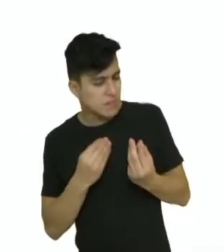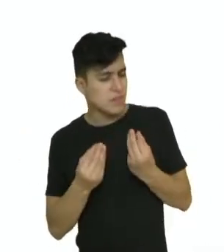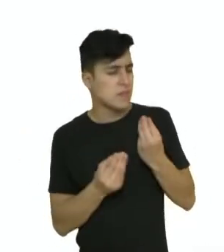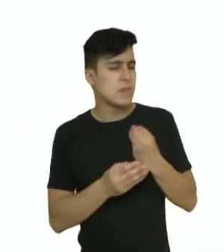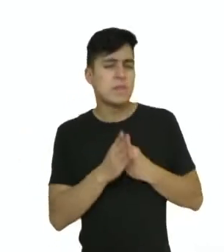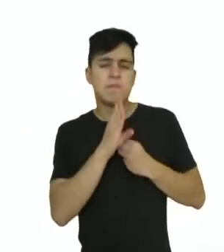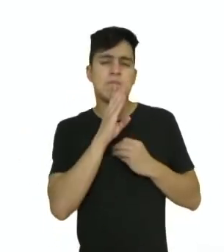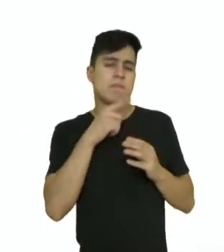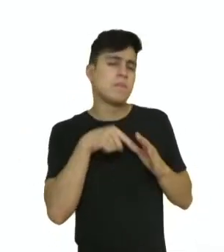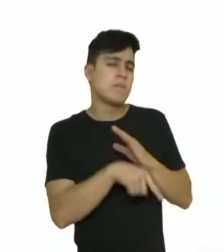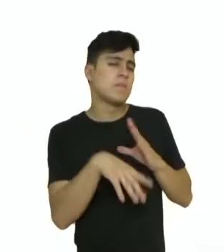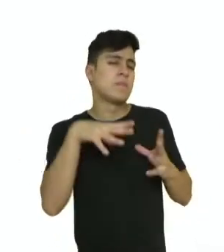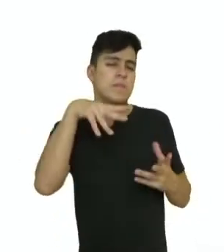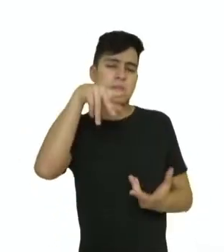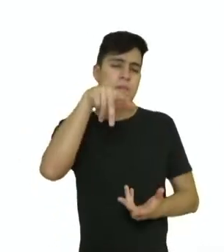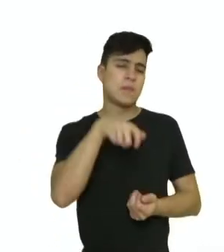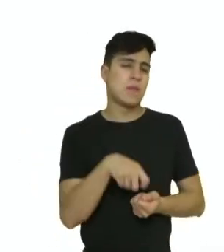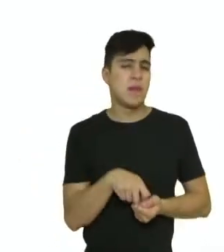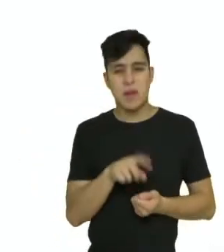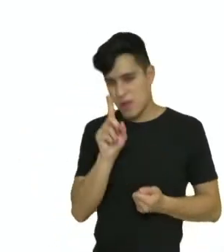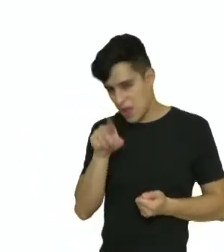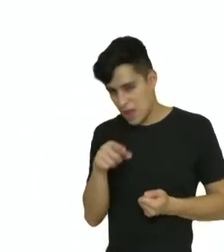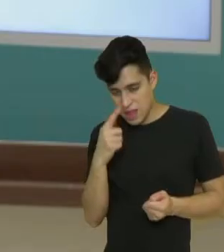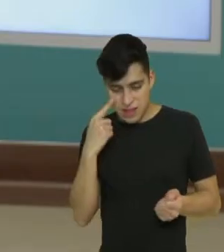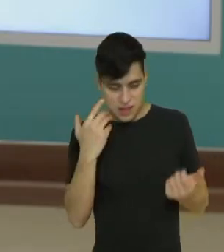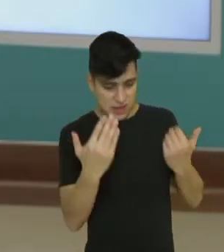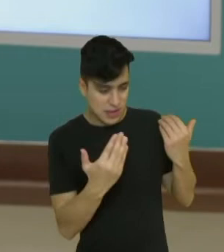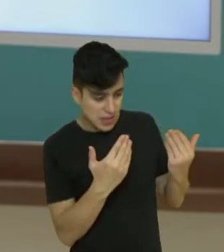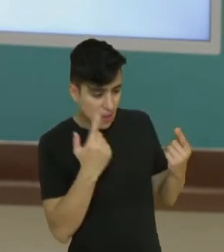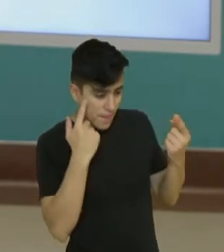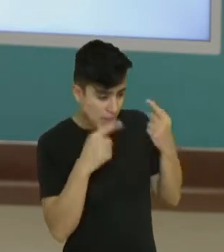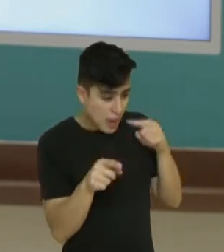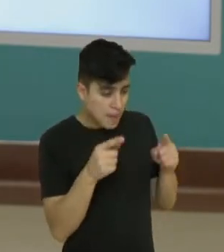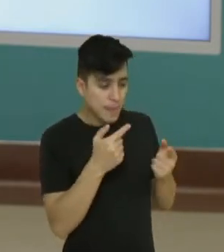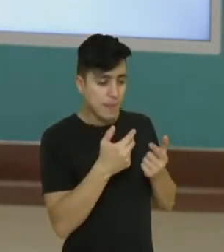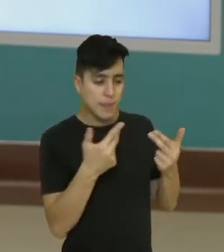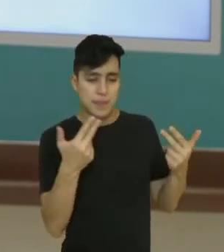o interior do nosso planeta é analisar o que? As evidências